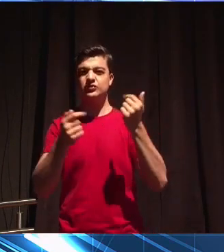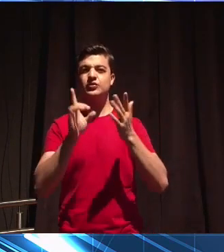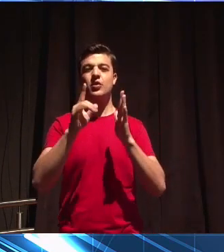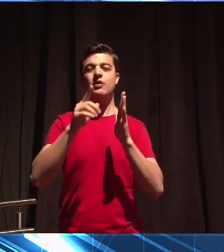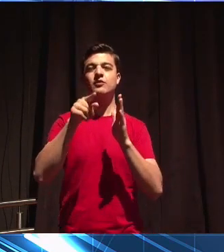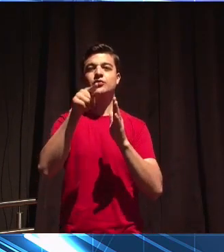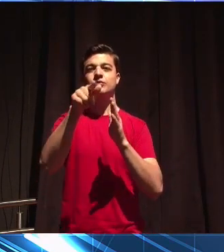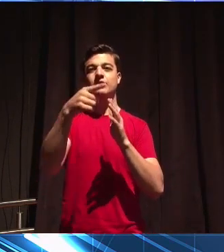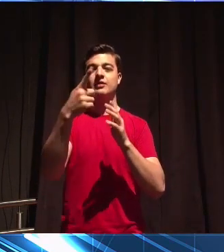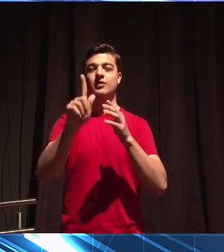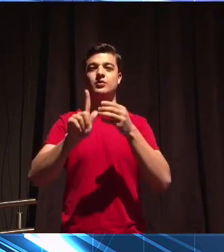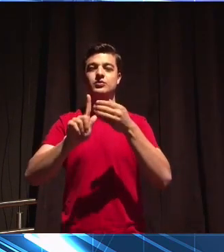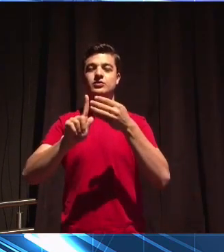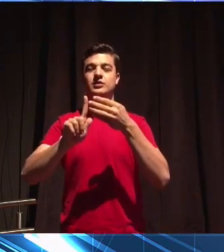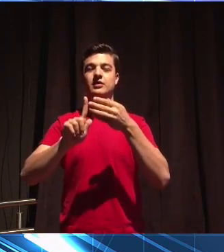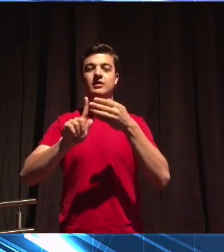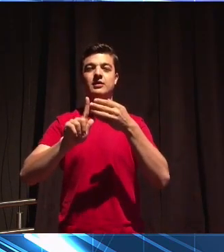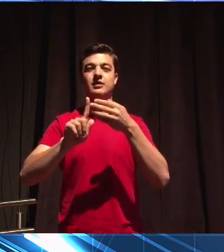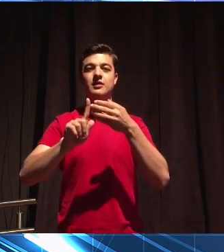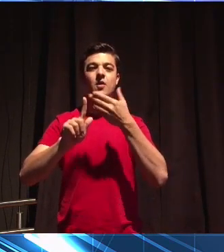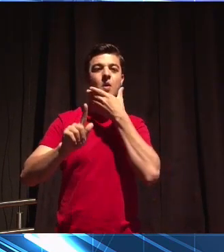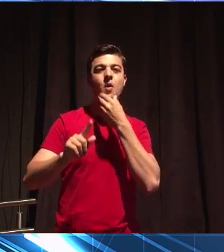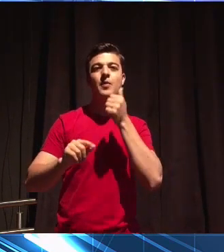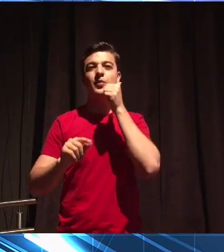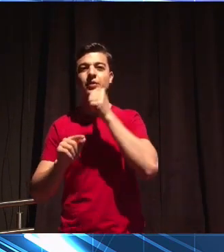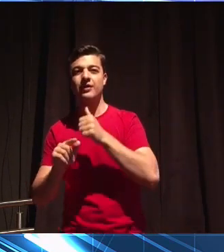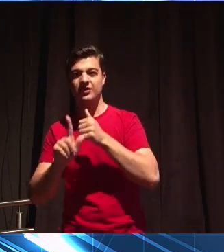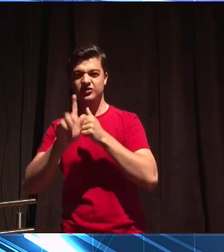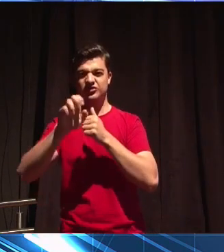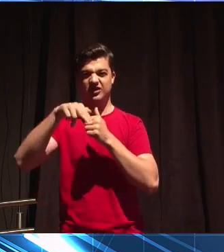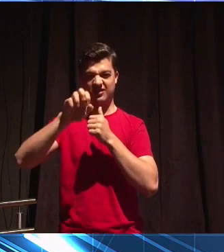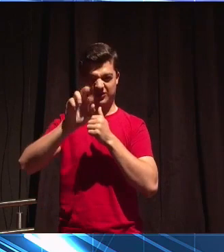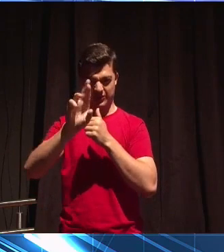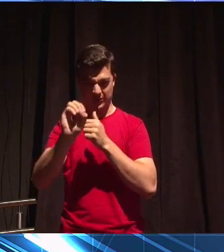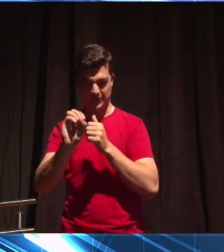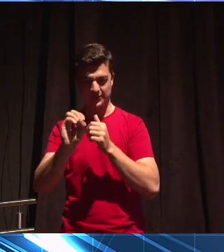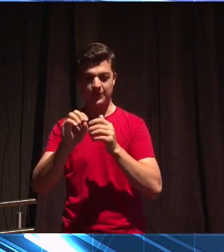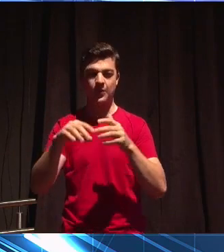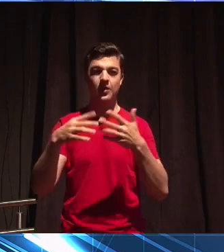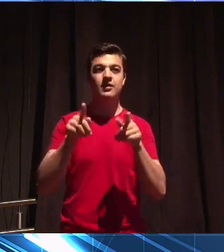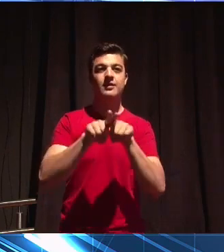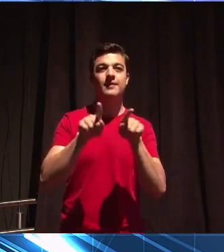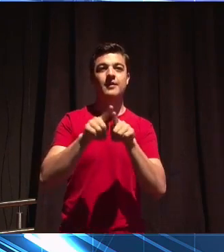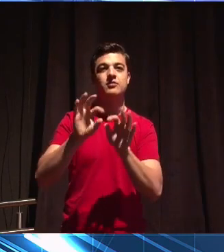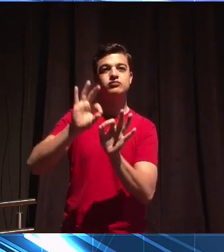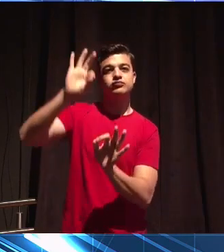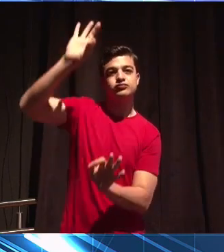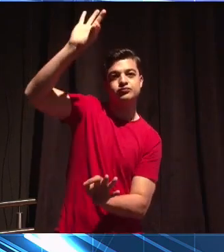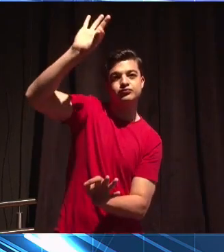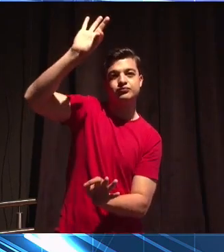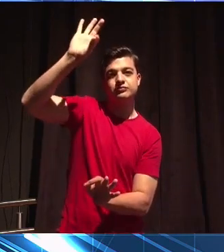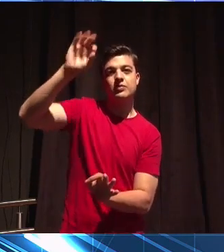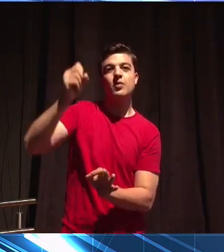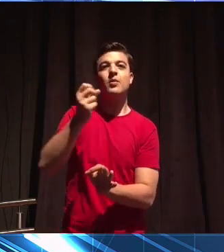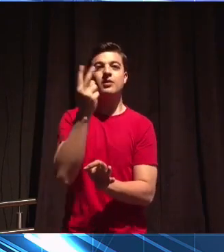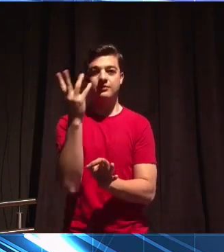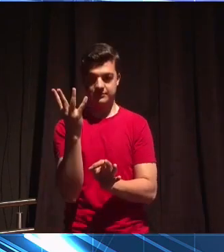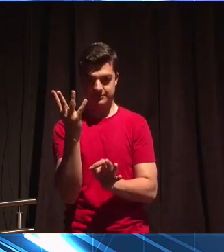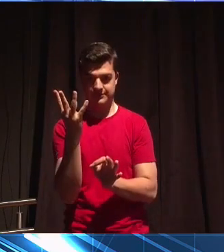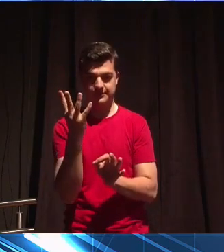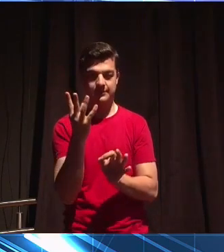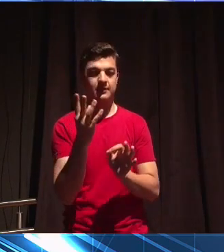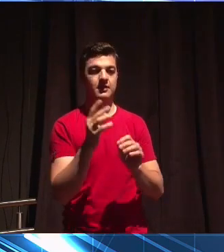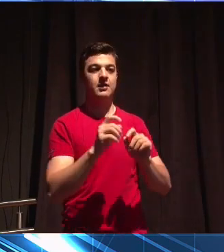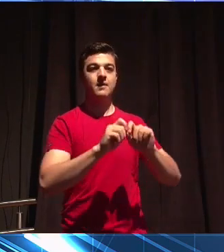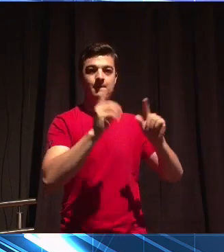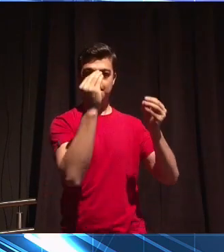e meu modelo vai tentar, de alguma forma, predizer se tem alguém aqui que, do gênero feminino que vai ter determinada altura. Cara,